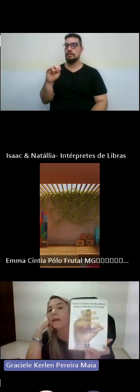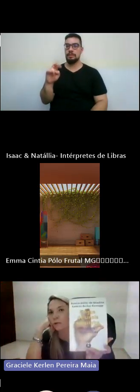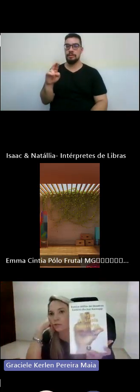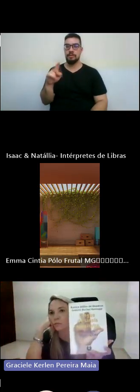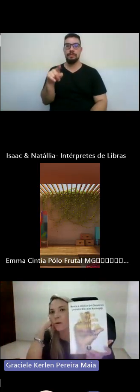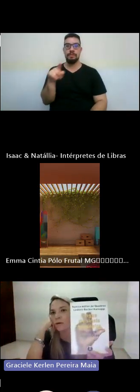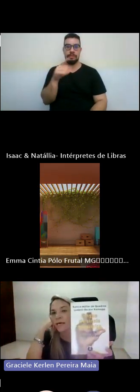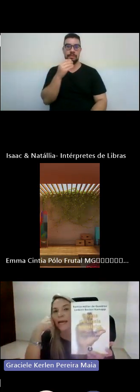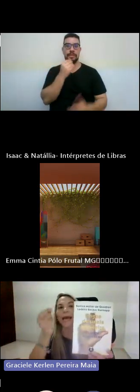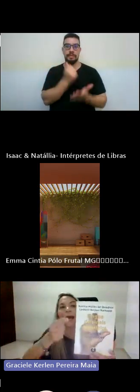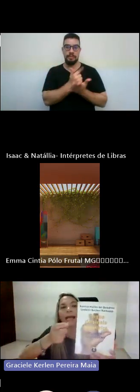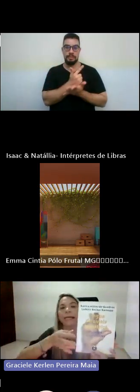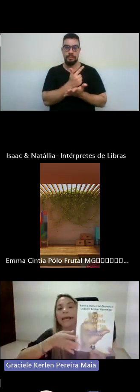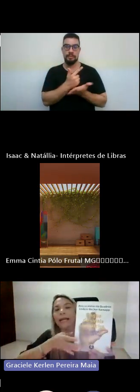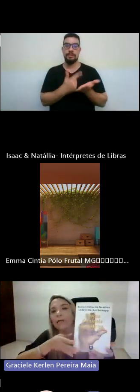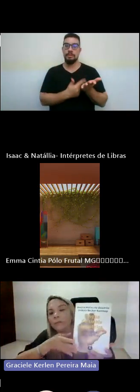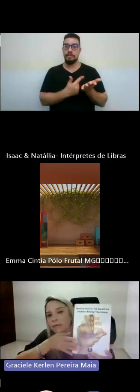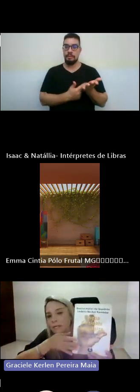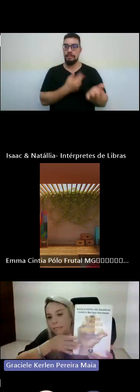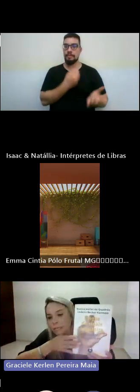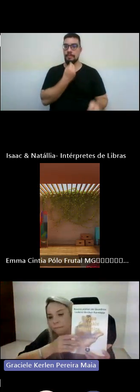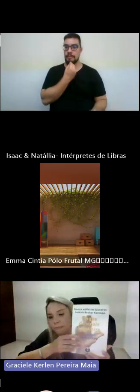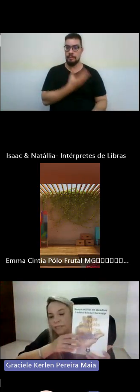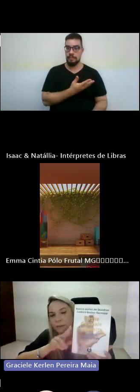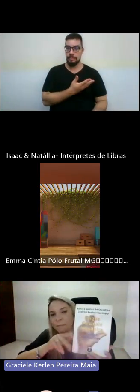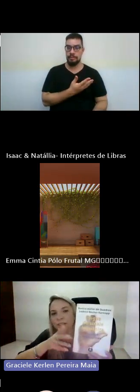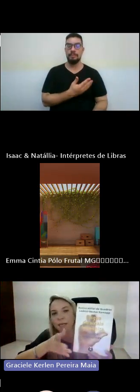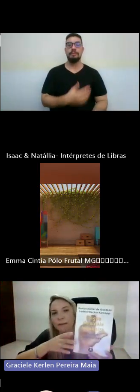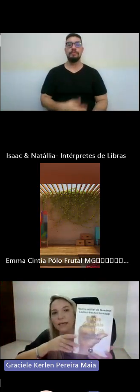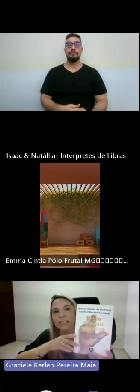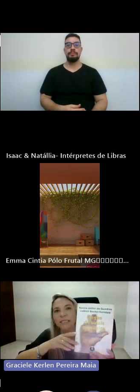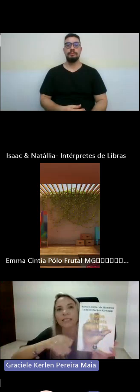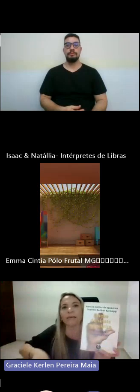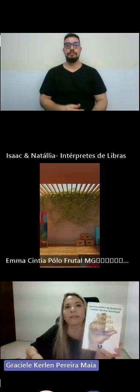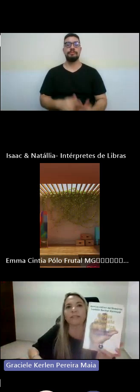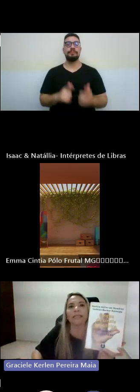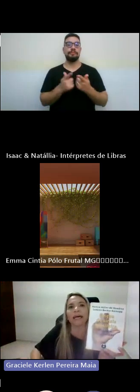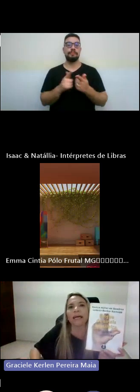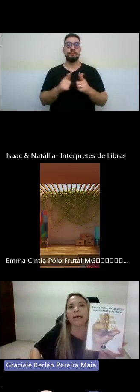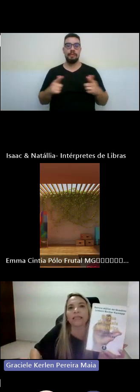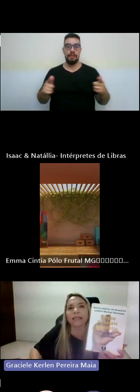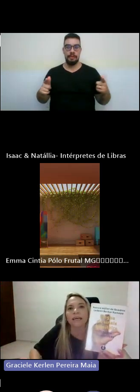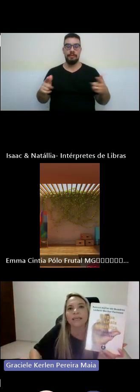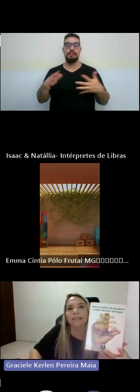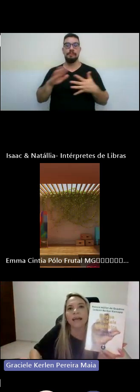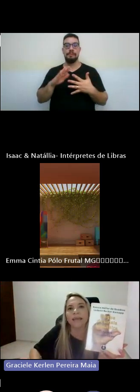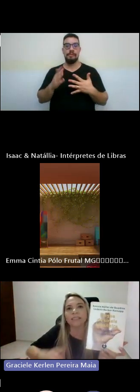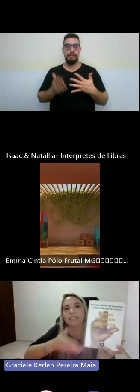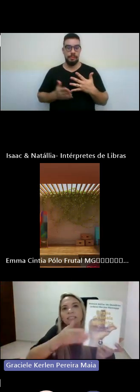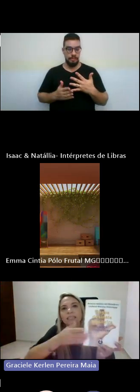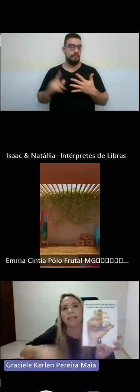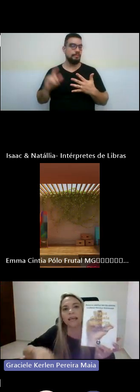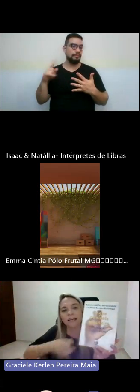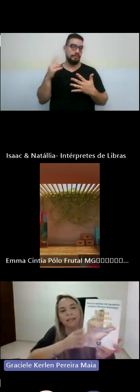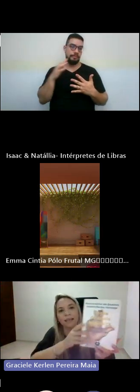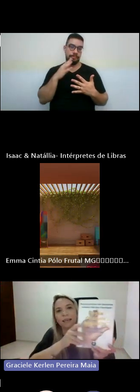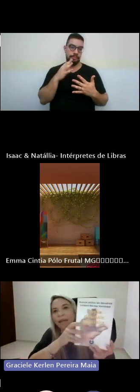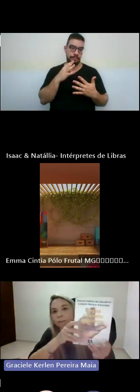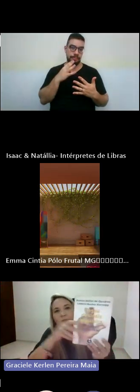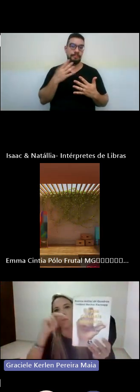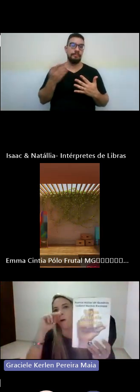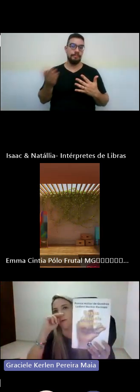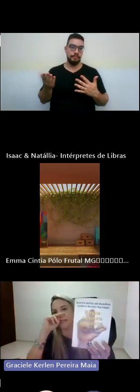comprar. Ele é muito bom. Ele é assim, é chamado de gramática da língua de sinais, né? E a gente tem